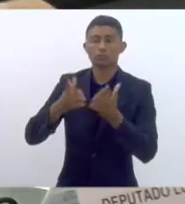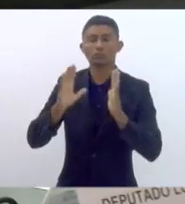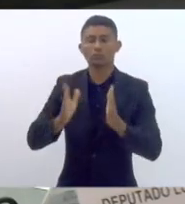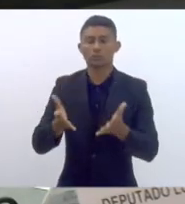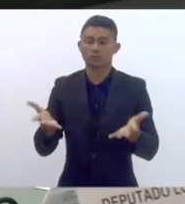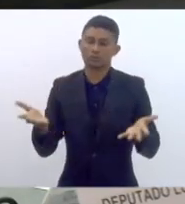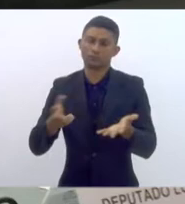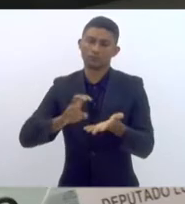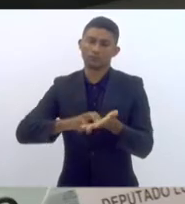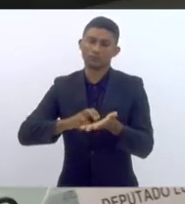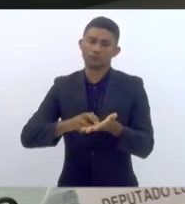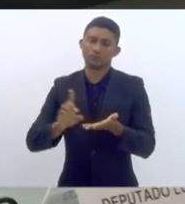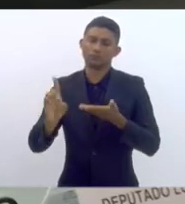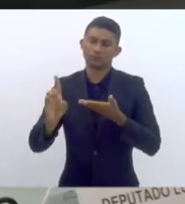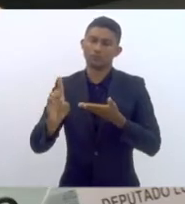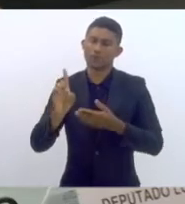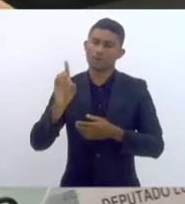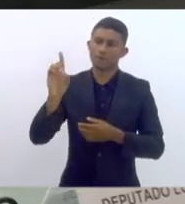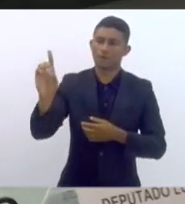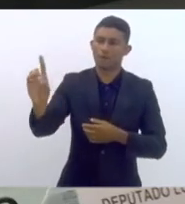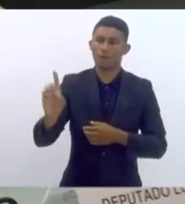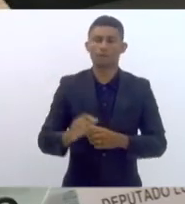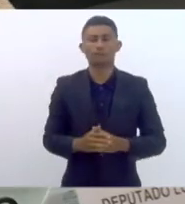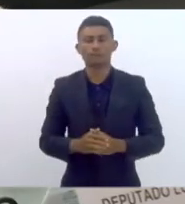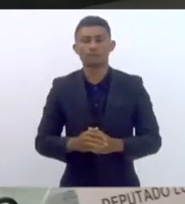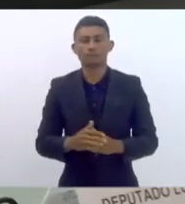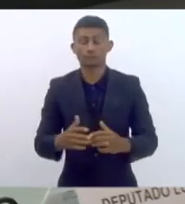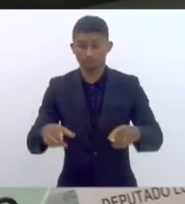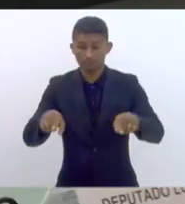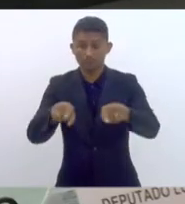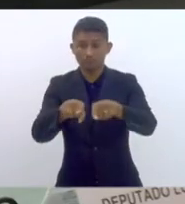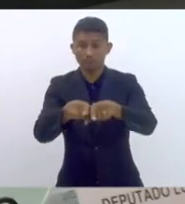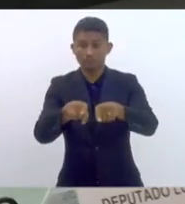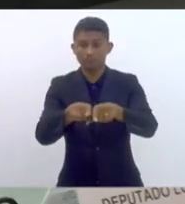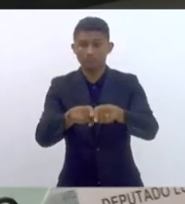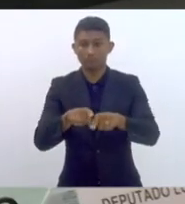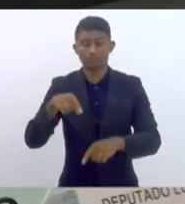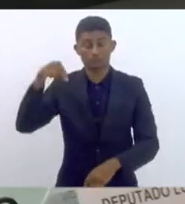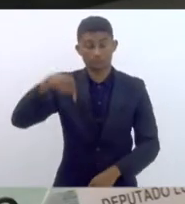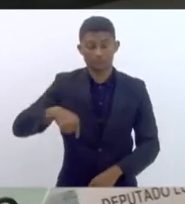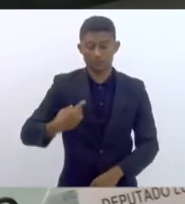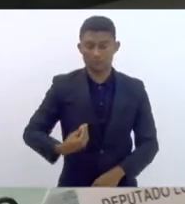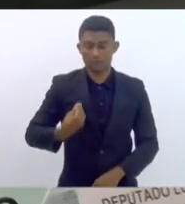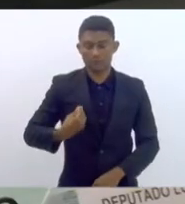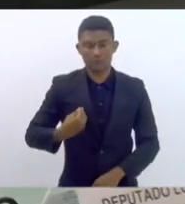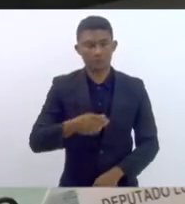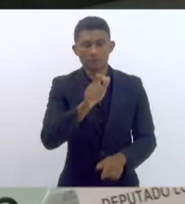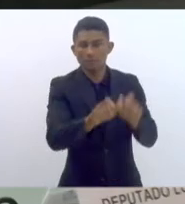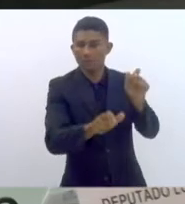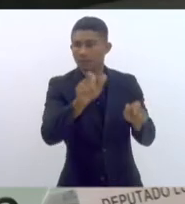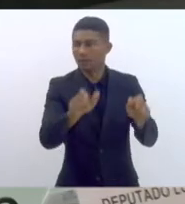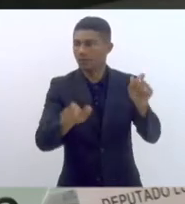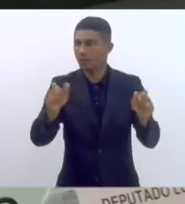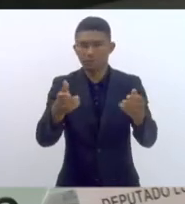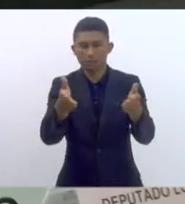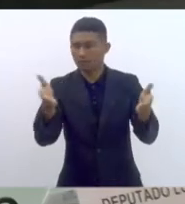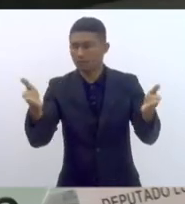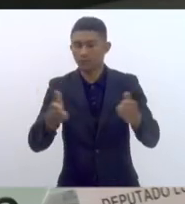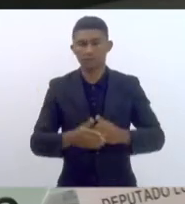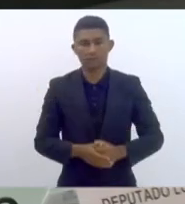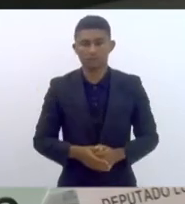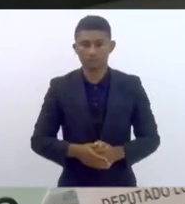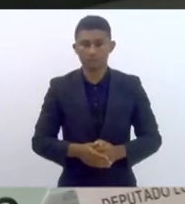de hoje, e registrar as seguintes presenças: do